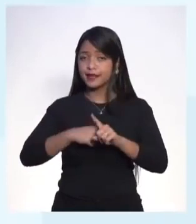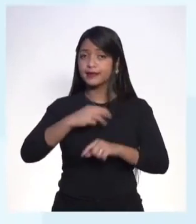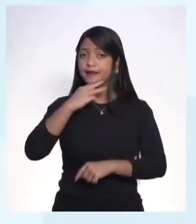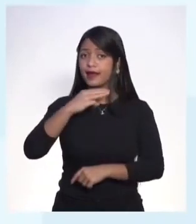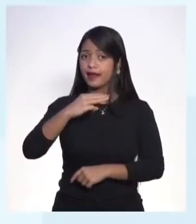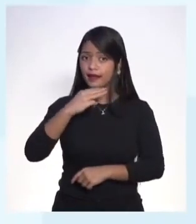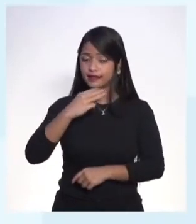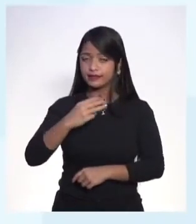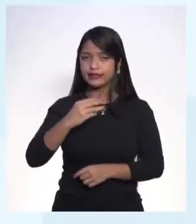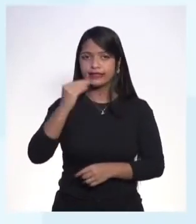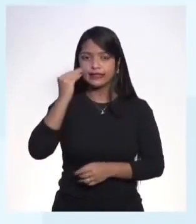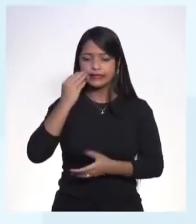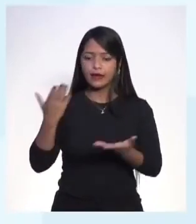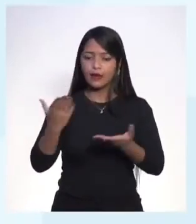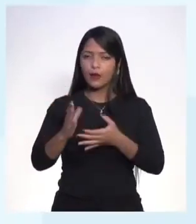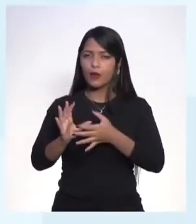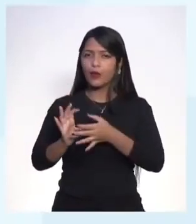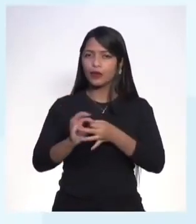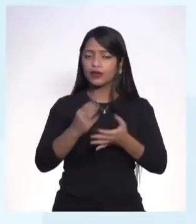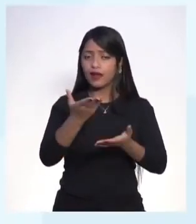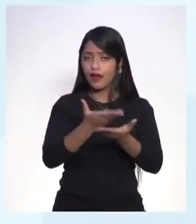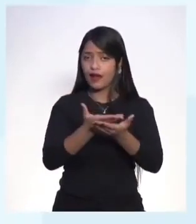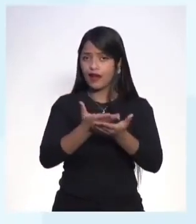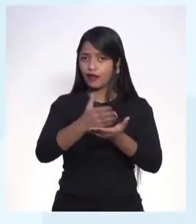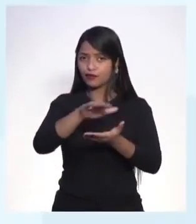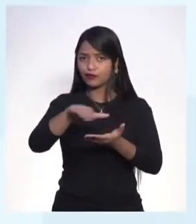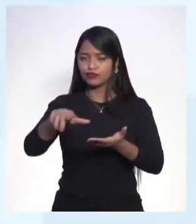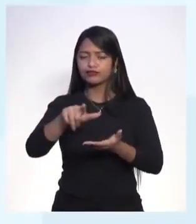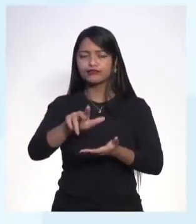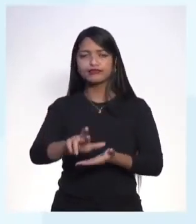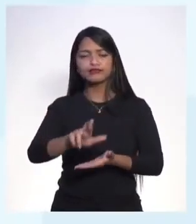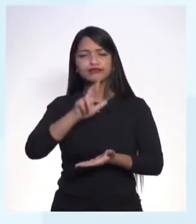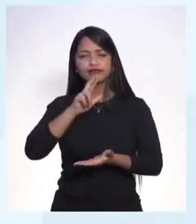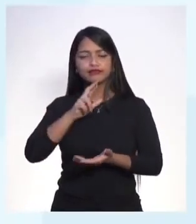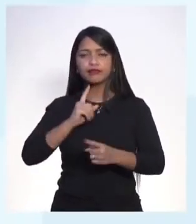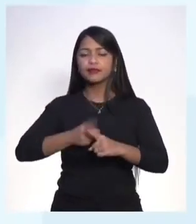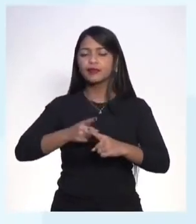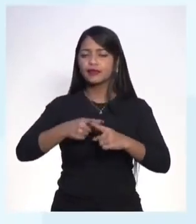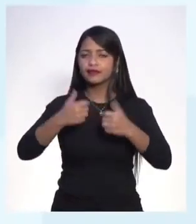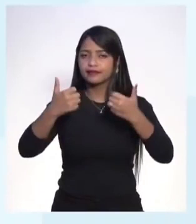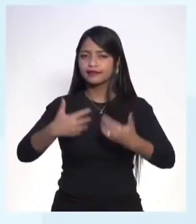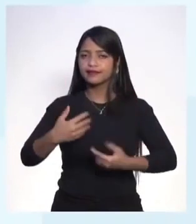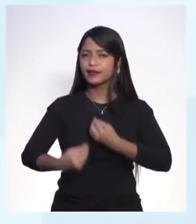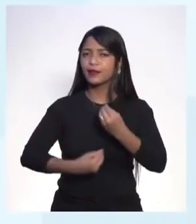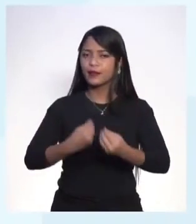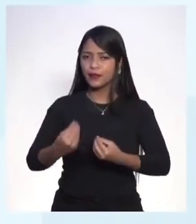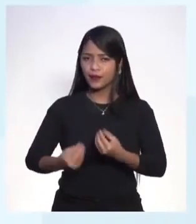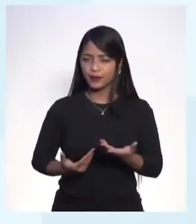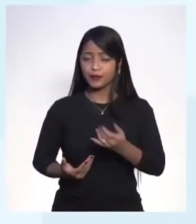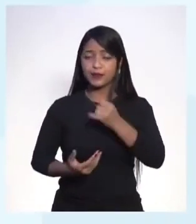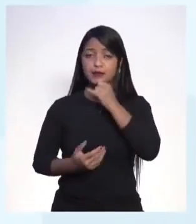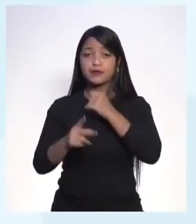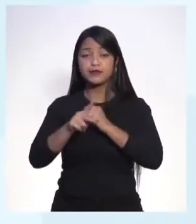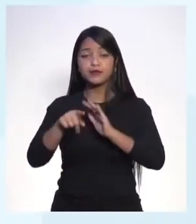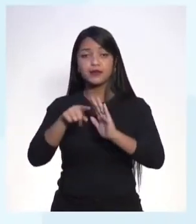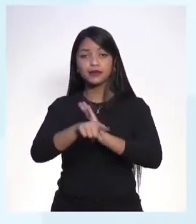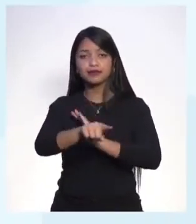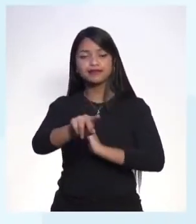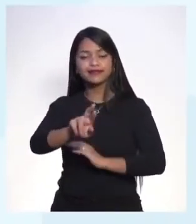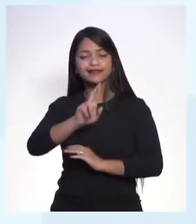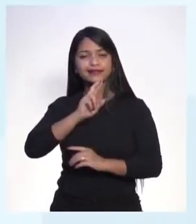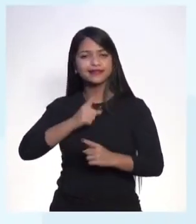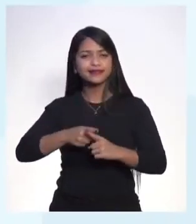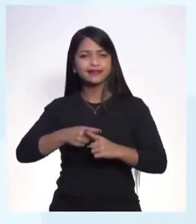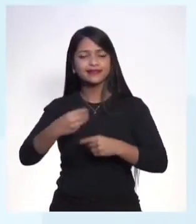tenta contextualizar. Você, aluno, como você justificaria essa resposta para a sua professora se ela questionasse? No caso, sou eu que